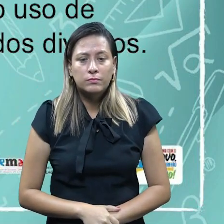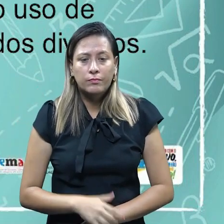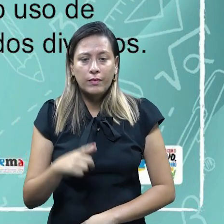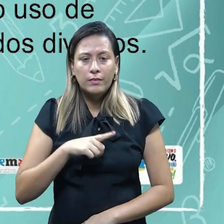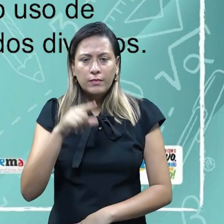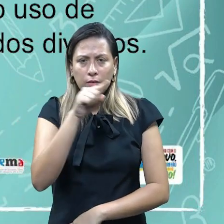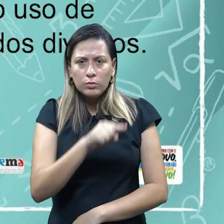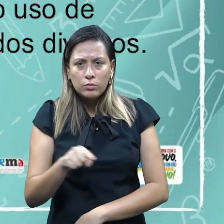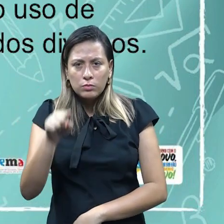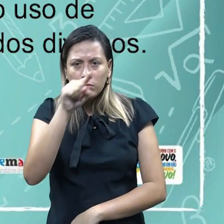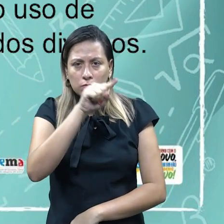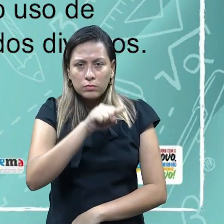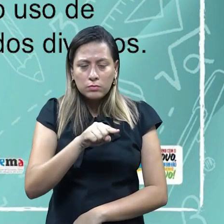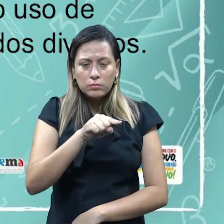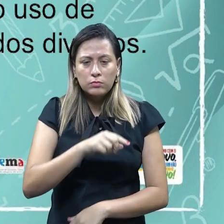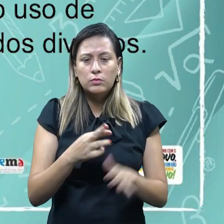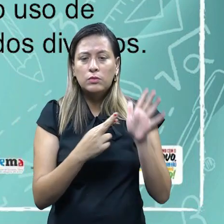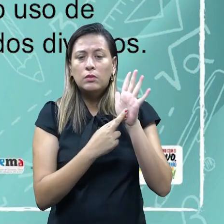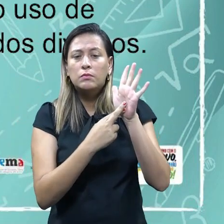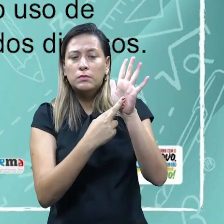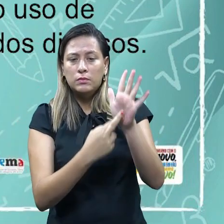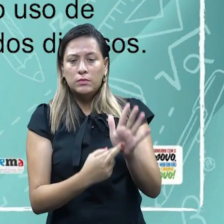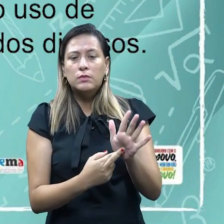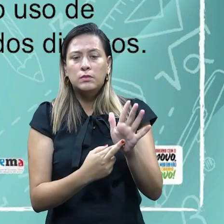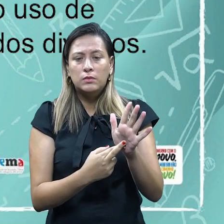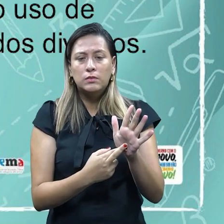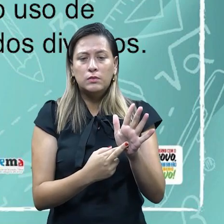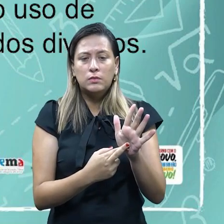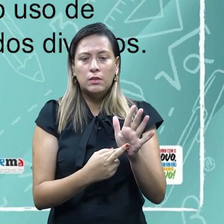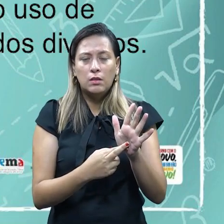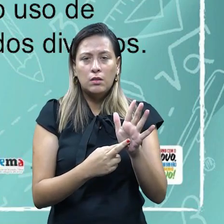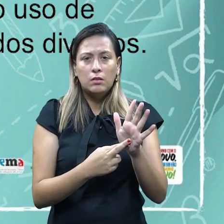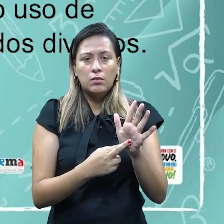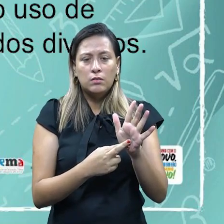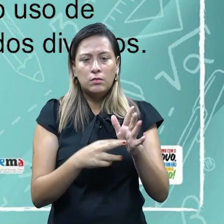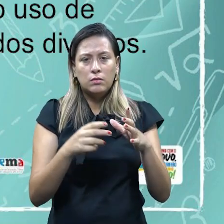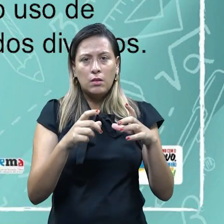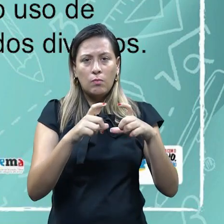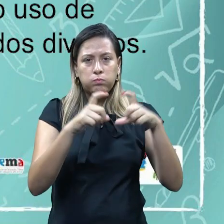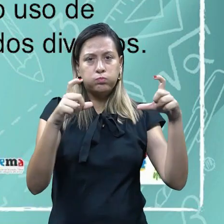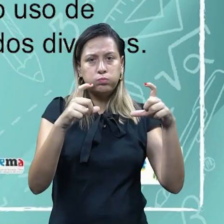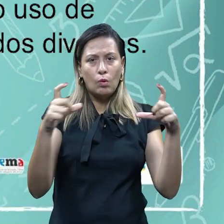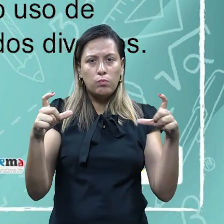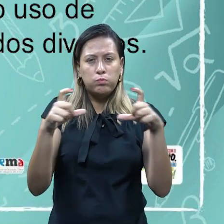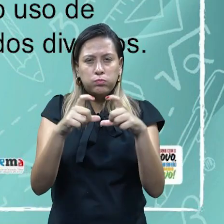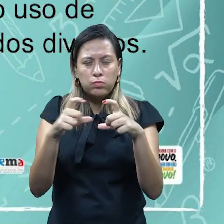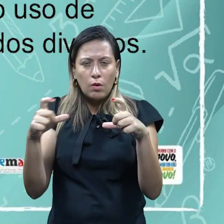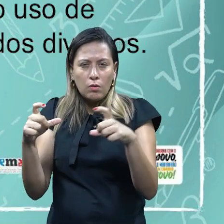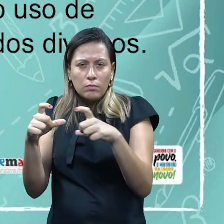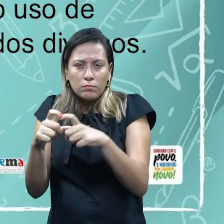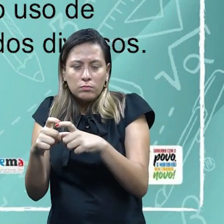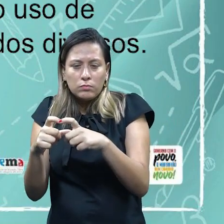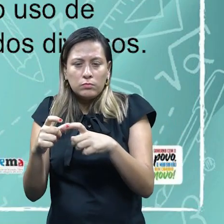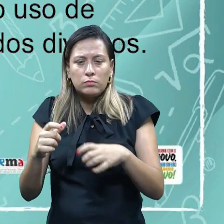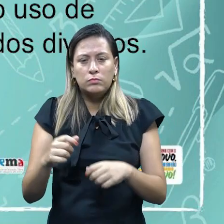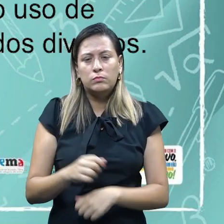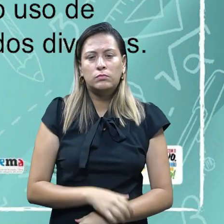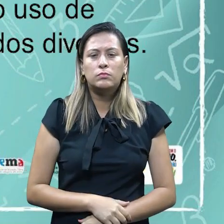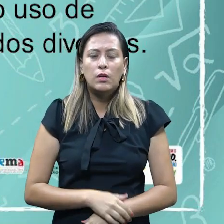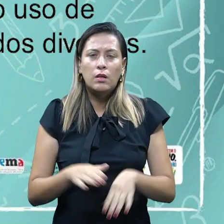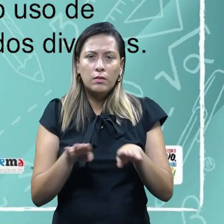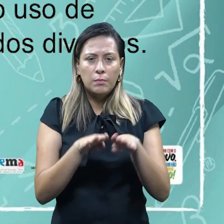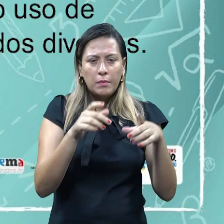este círculo representado de diferentes tamanhos, que é a função zoom, e que ele também está em